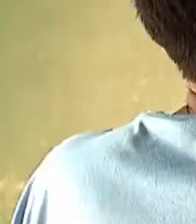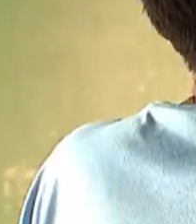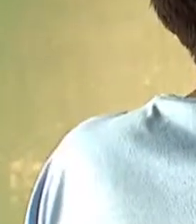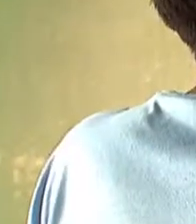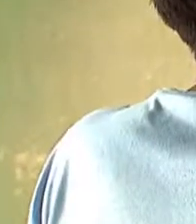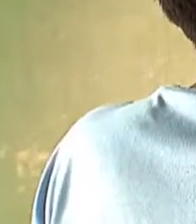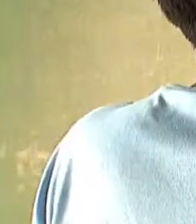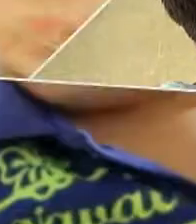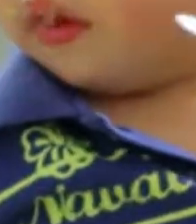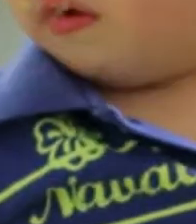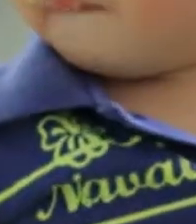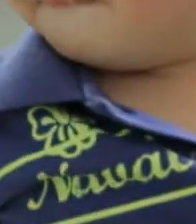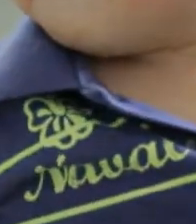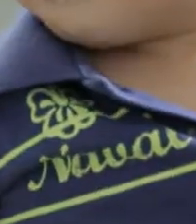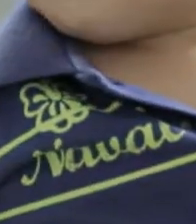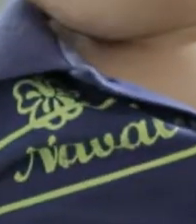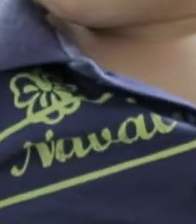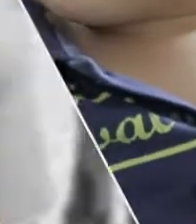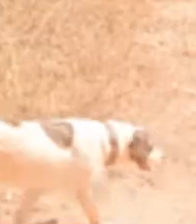Música